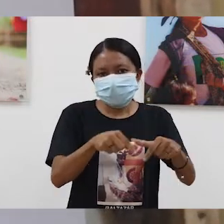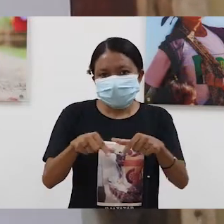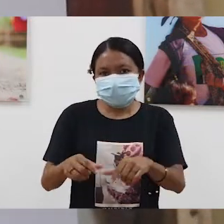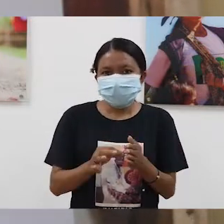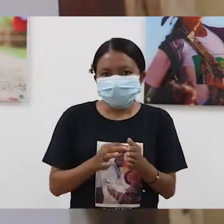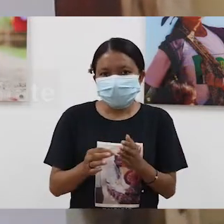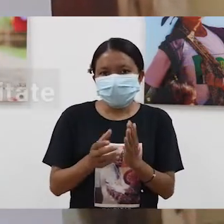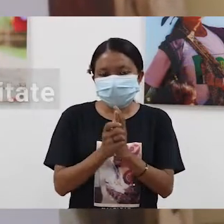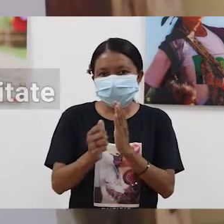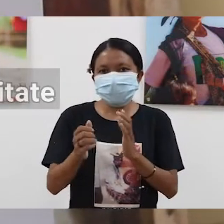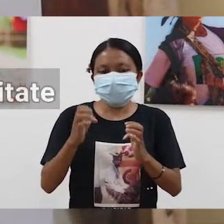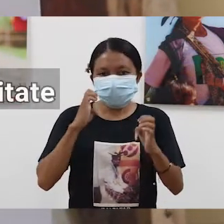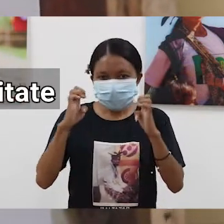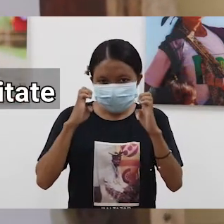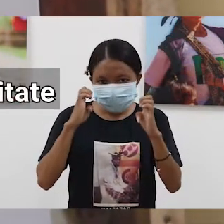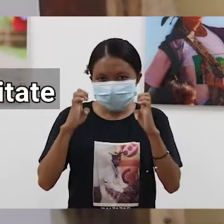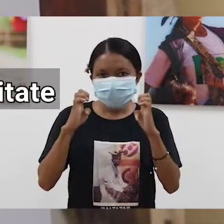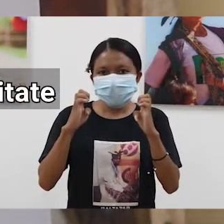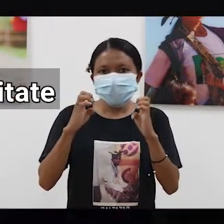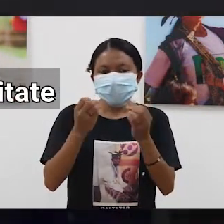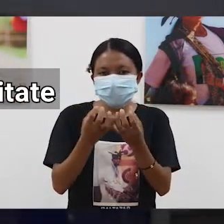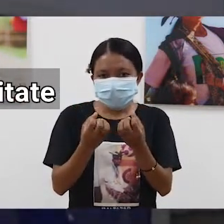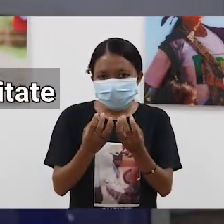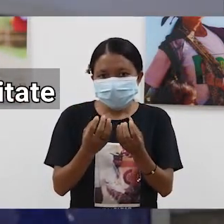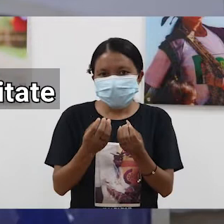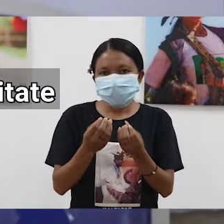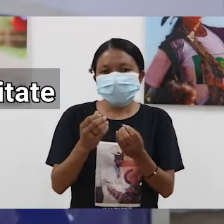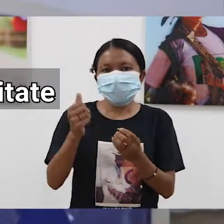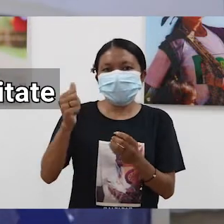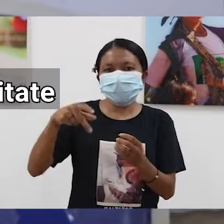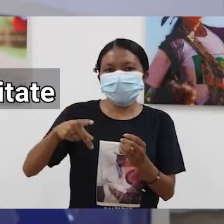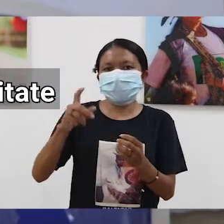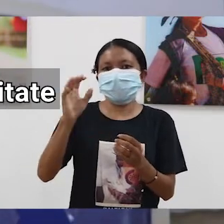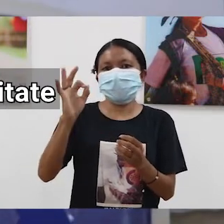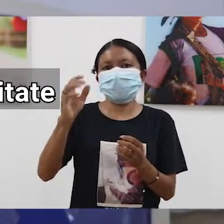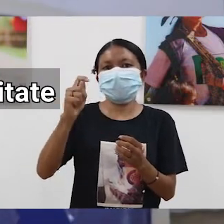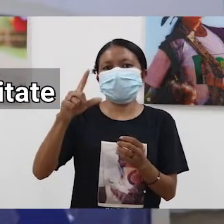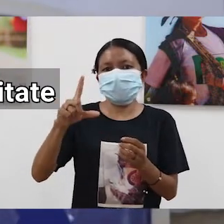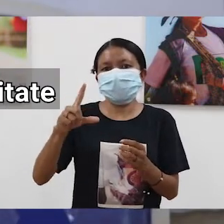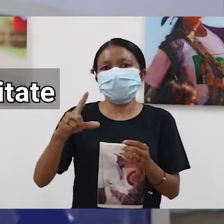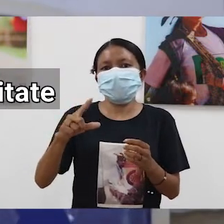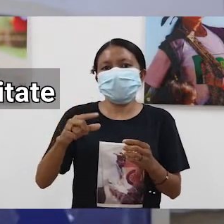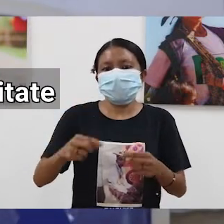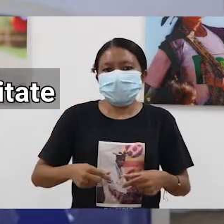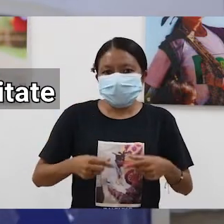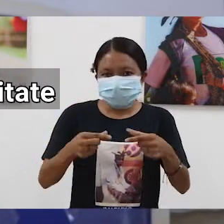deficiência sira. Treinamento Life Skill Based Education da la Barra Rosona, a PFTL